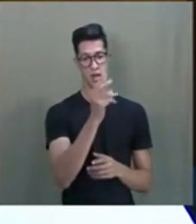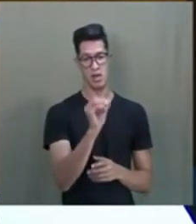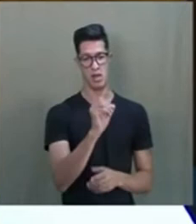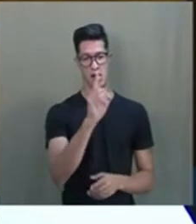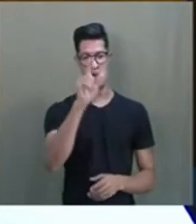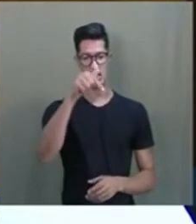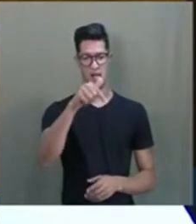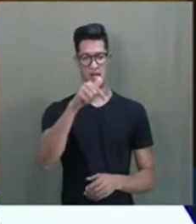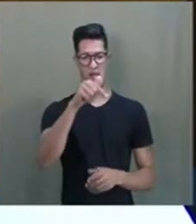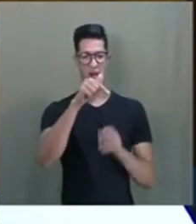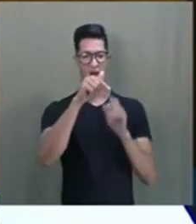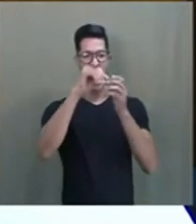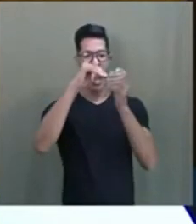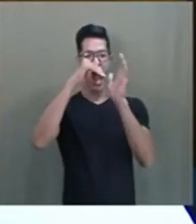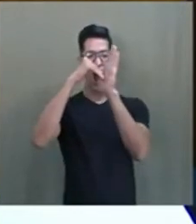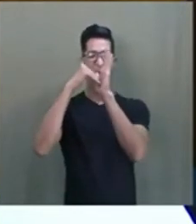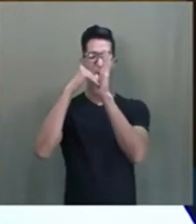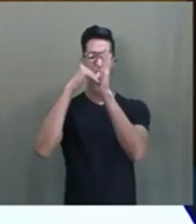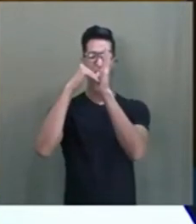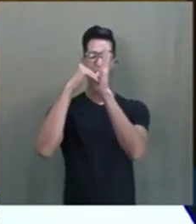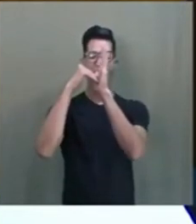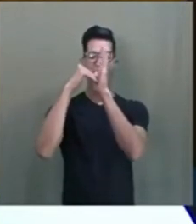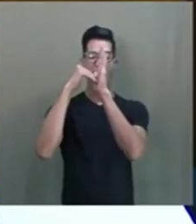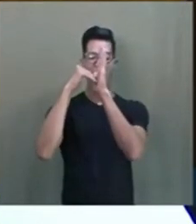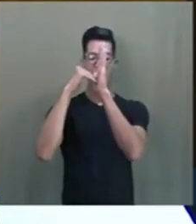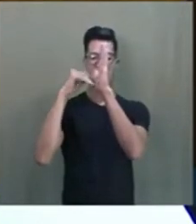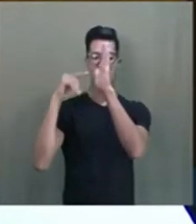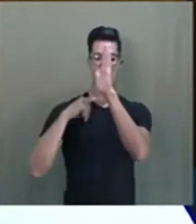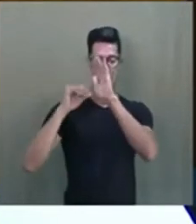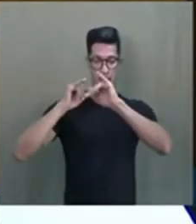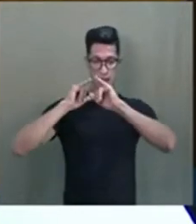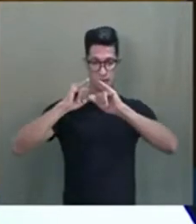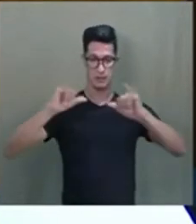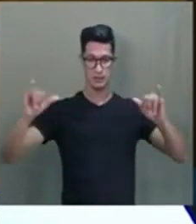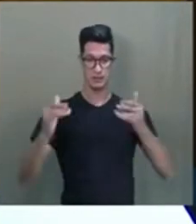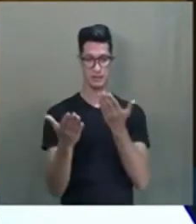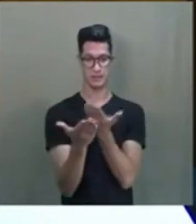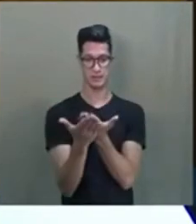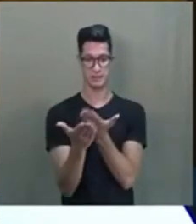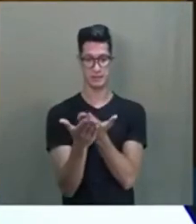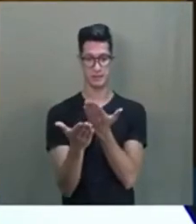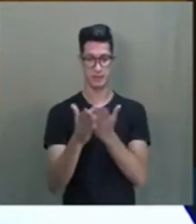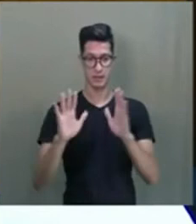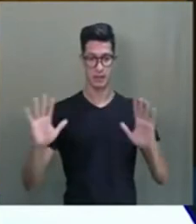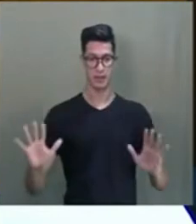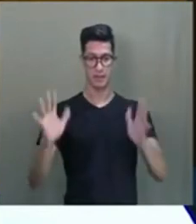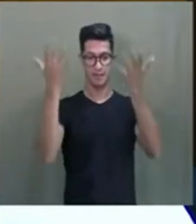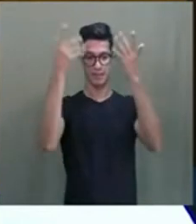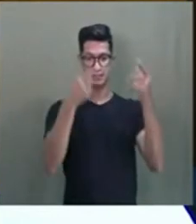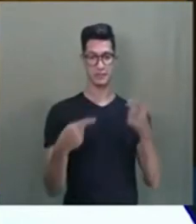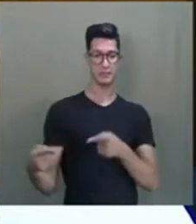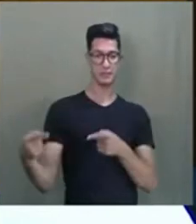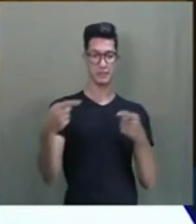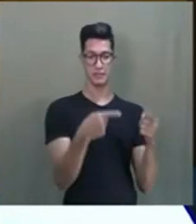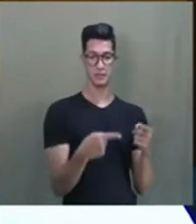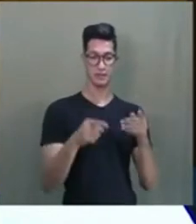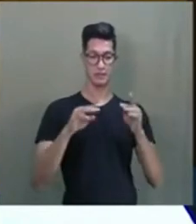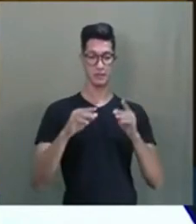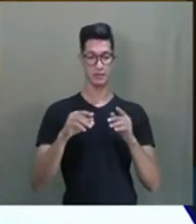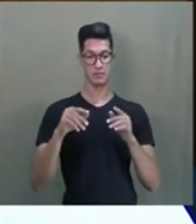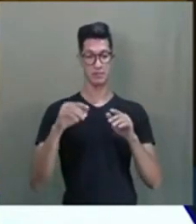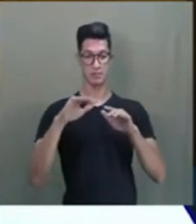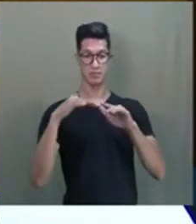2017, a Câmara dos Deputados tem promovido estudos, eventos e debates em torno